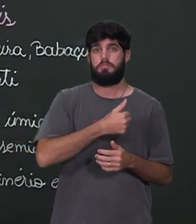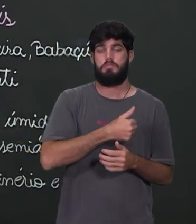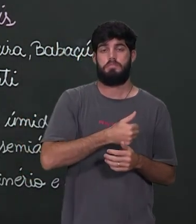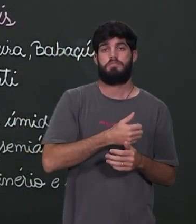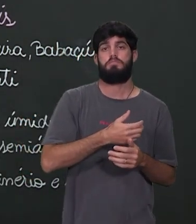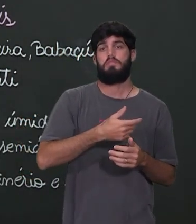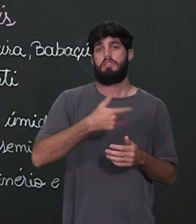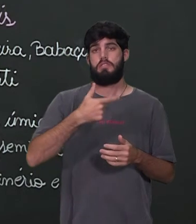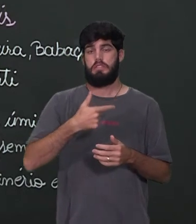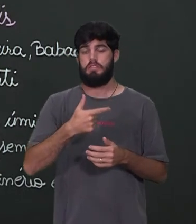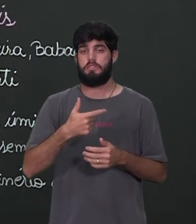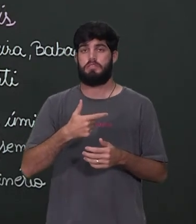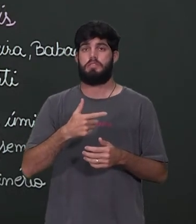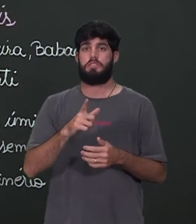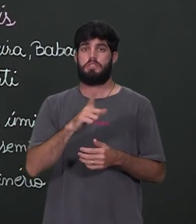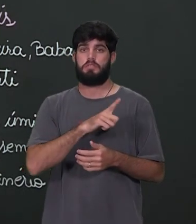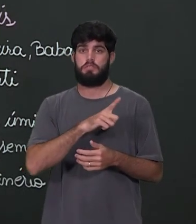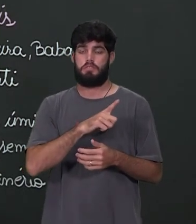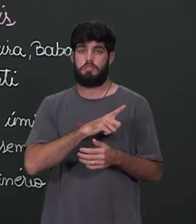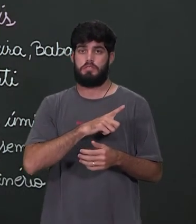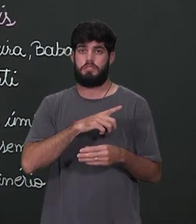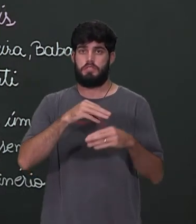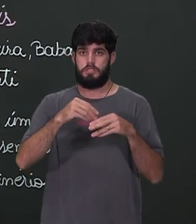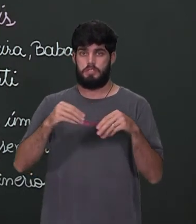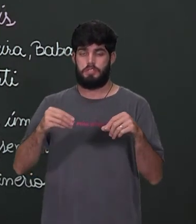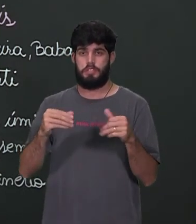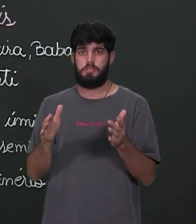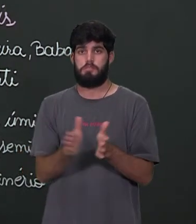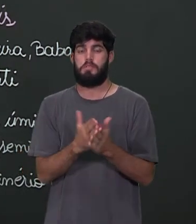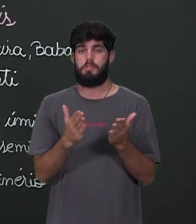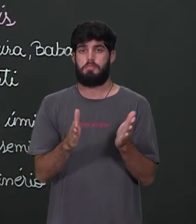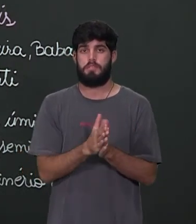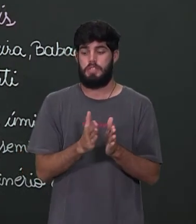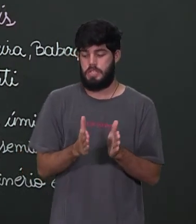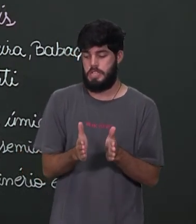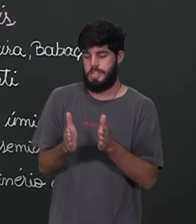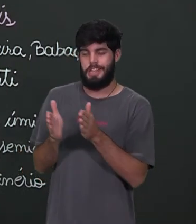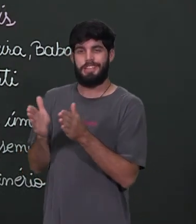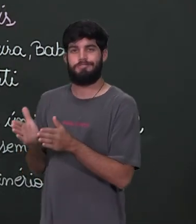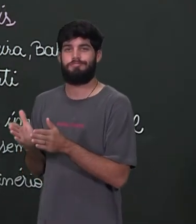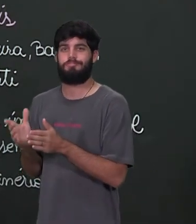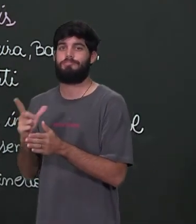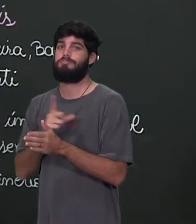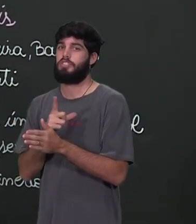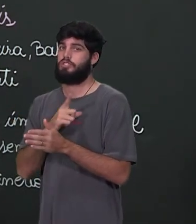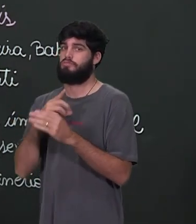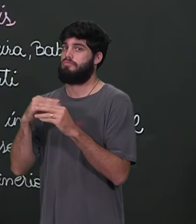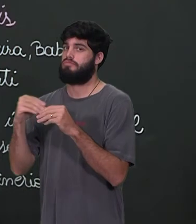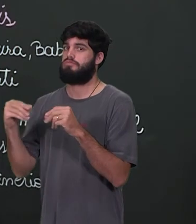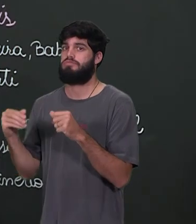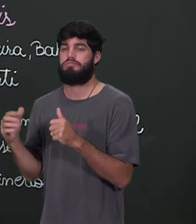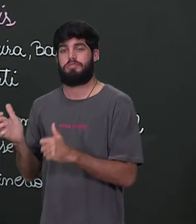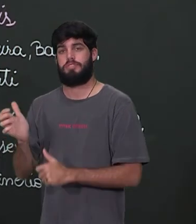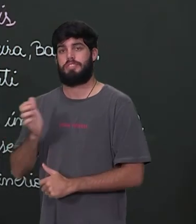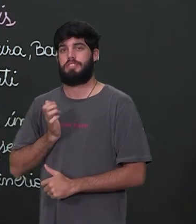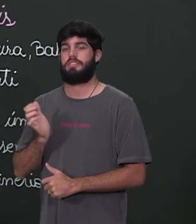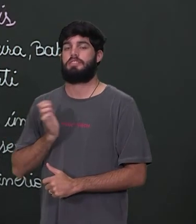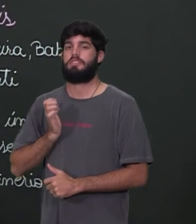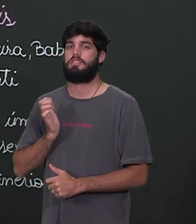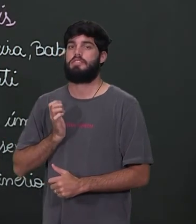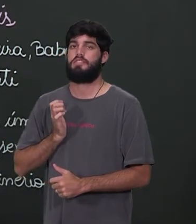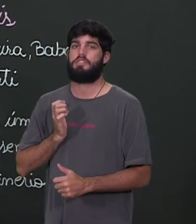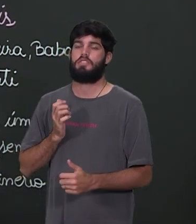Floresta Amazônica, elas têm solos pobres, a Mata dos Cocais não. É um solo muito rico em minérios, base